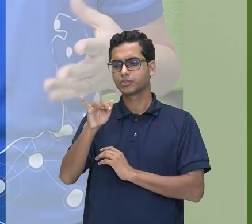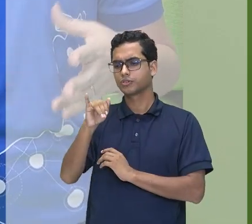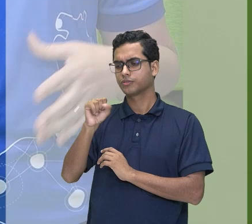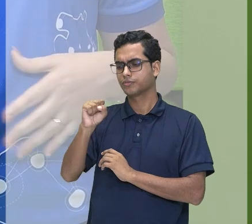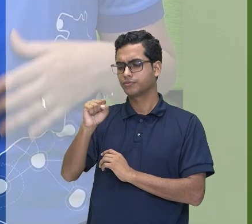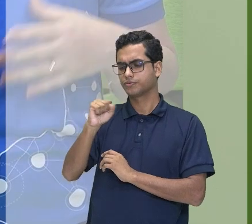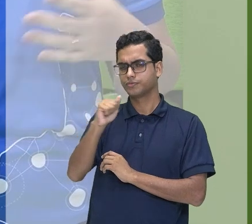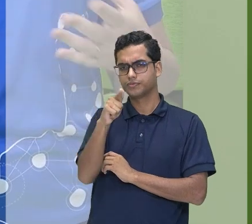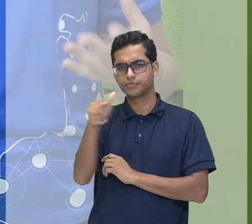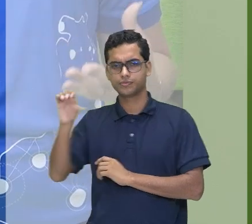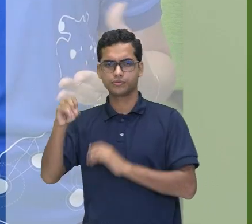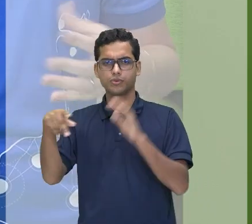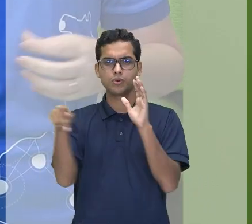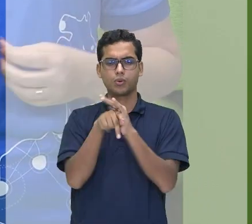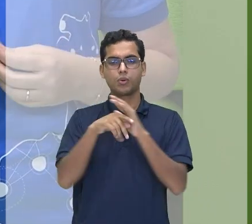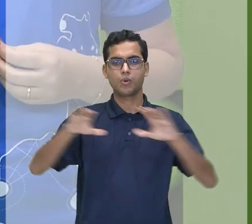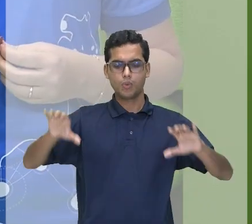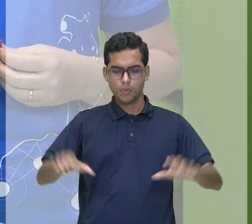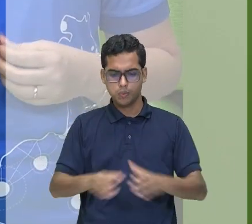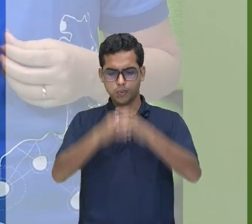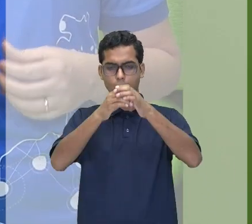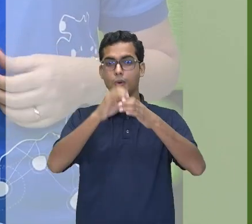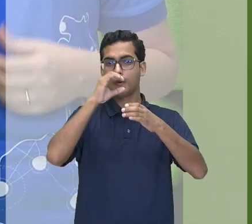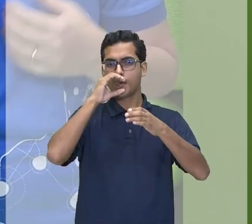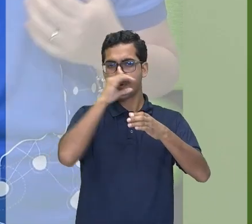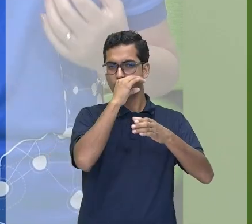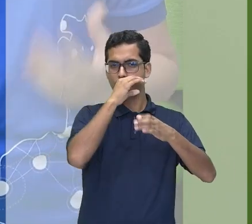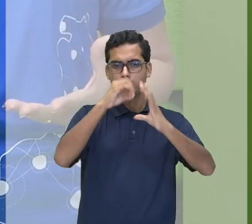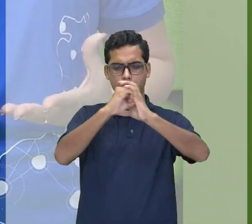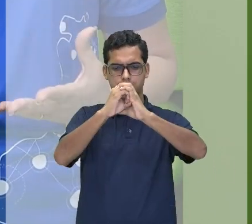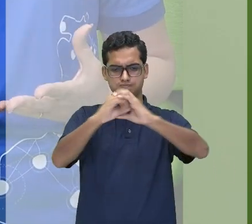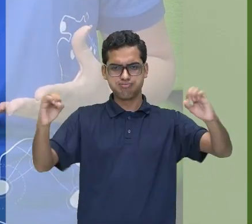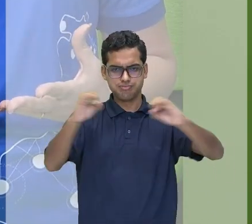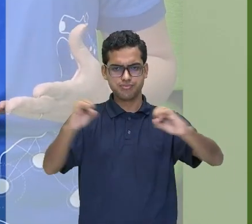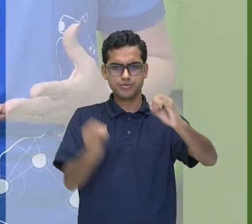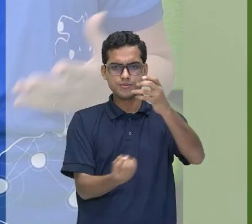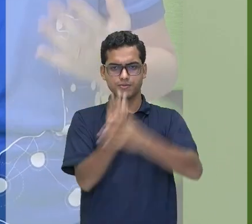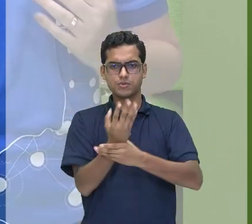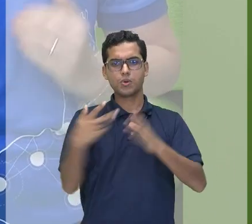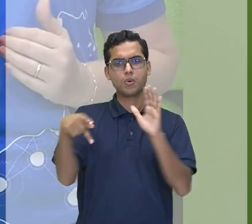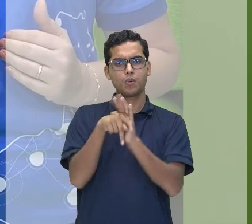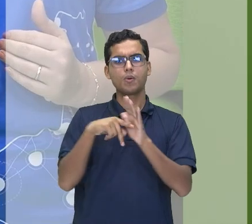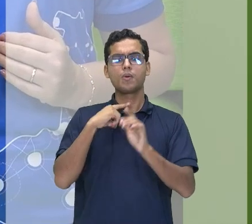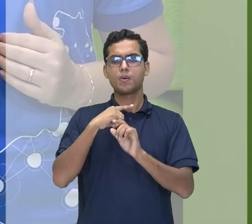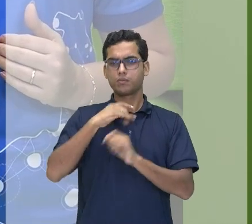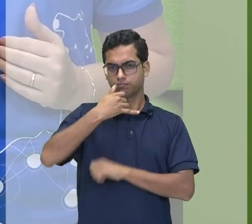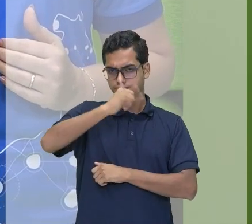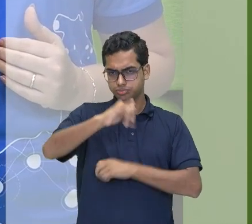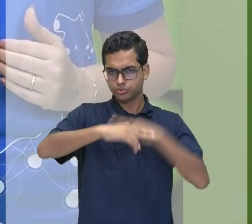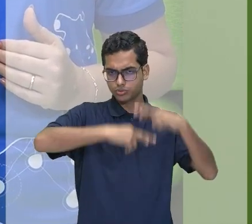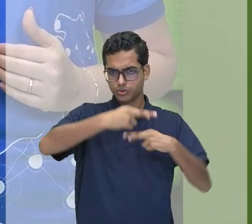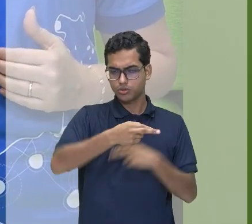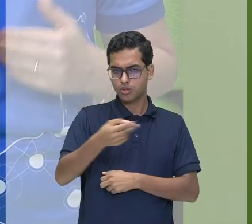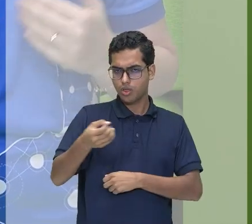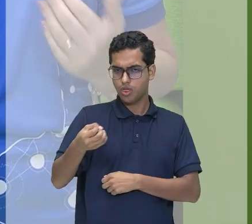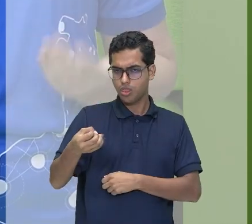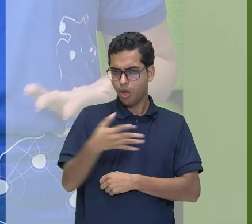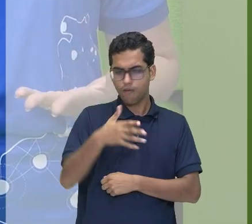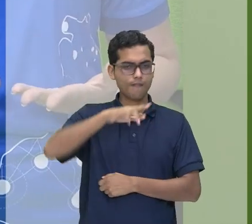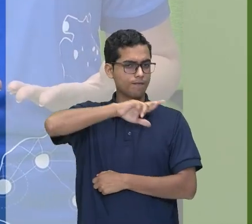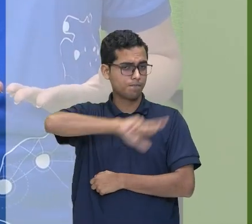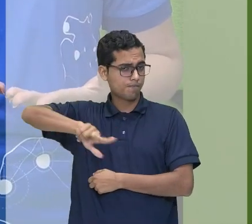uma liberação de calor para a produção de uma energia não renovável, tá? Esse tipo de energia é gerado em